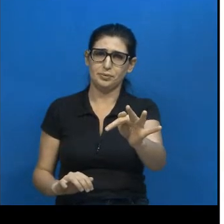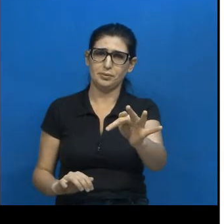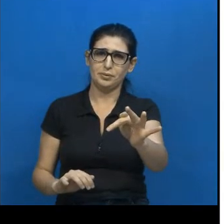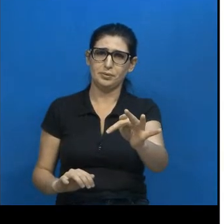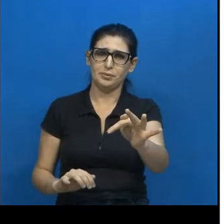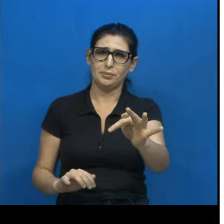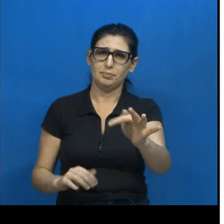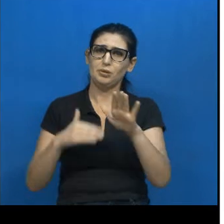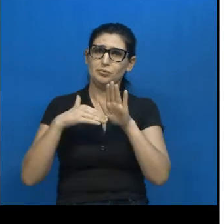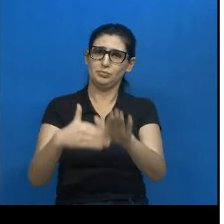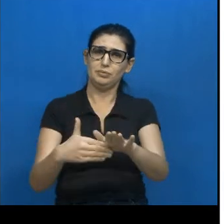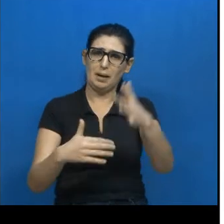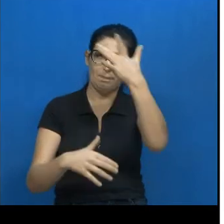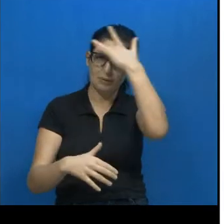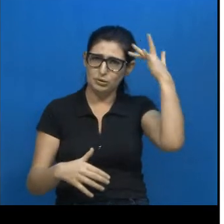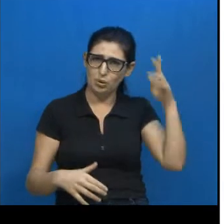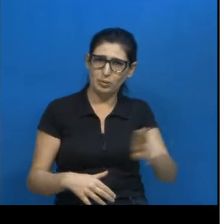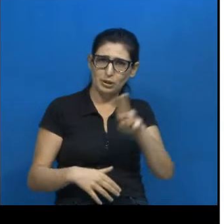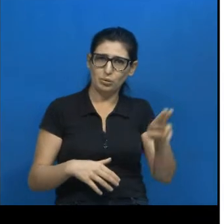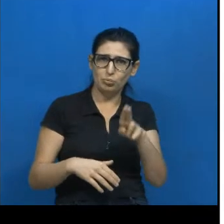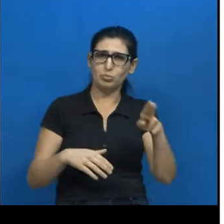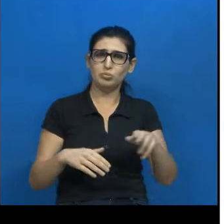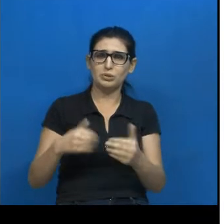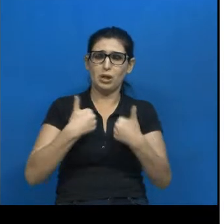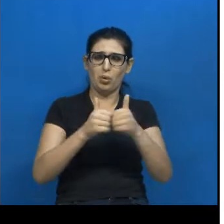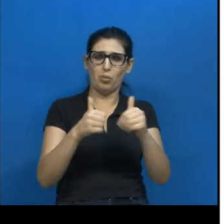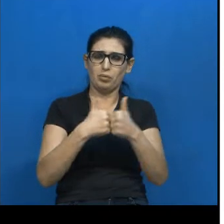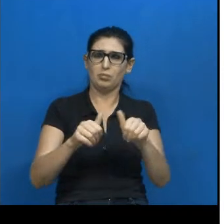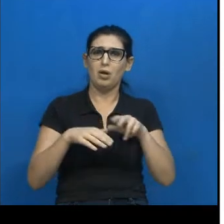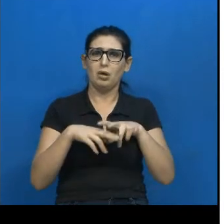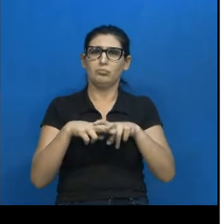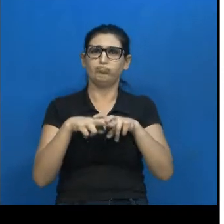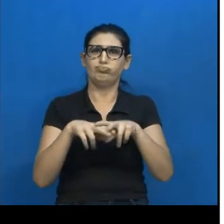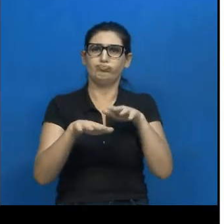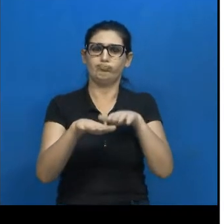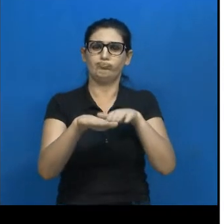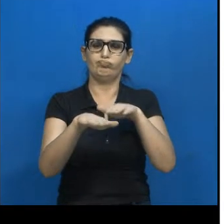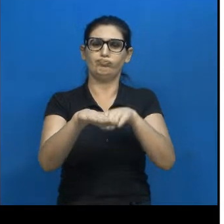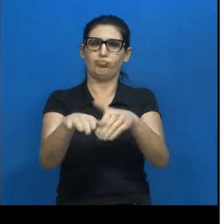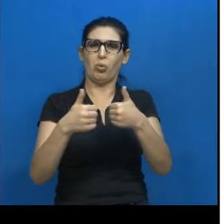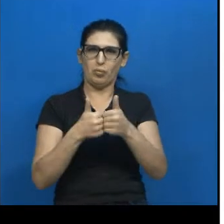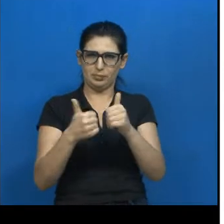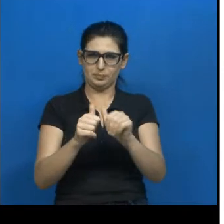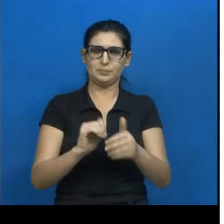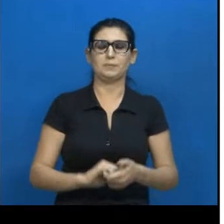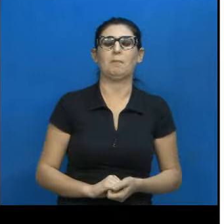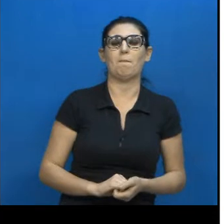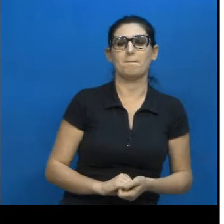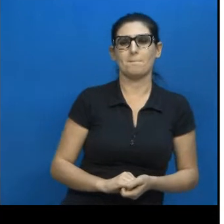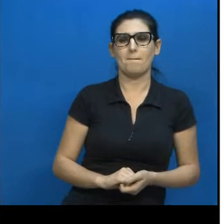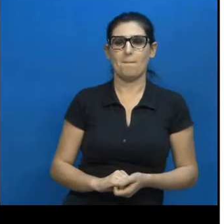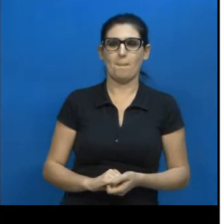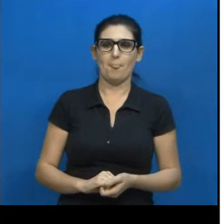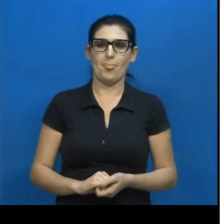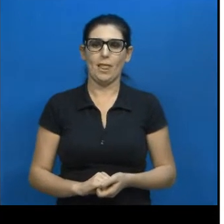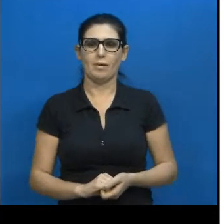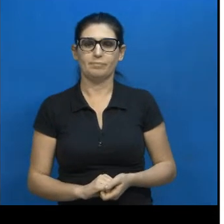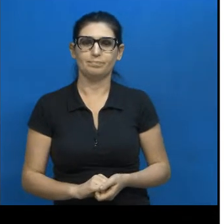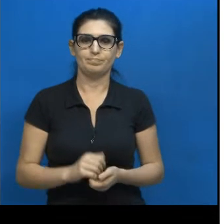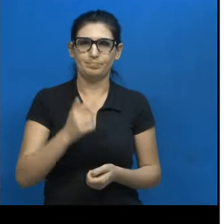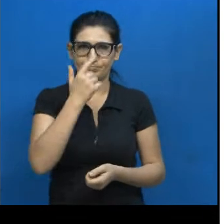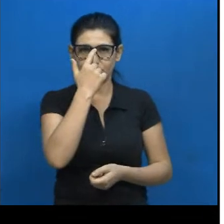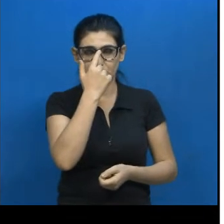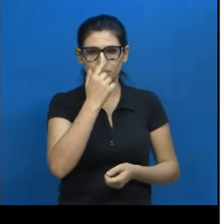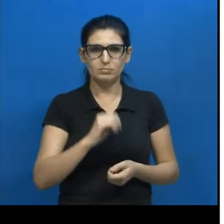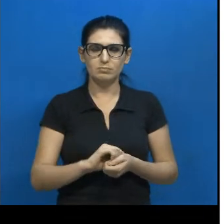favorecer o passageiro, tá, gente? E com isso, assim, agora eu vou ser bem claro aqui, ó, é que lá eu esqueci